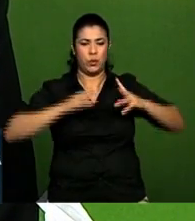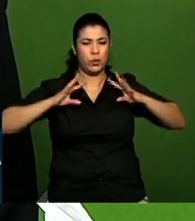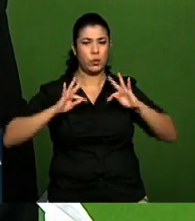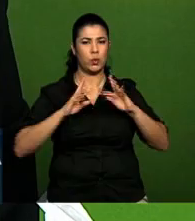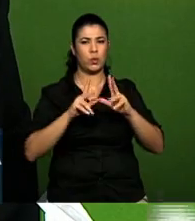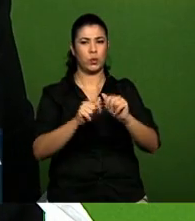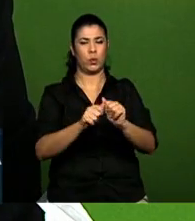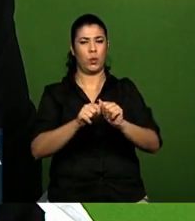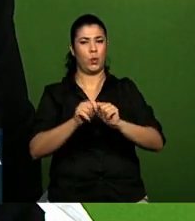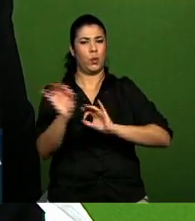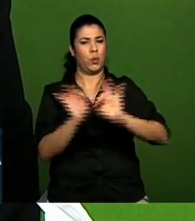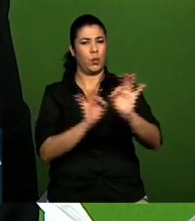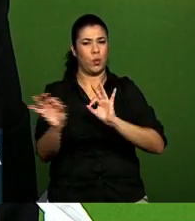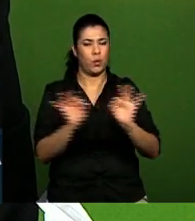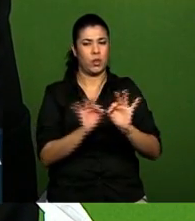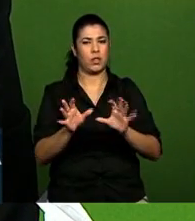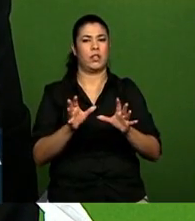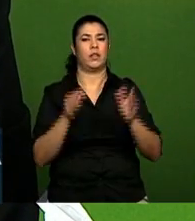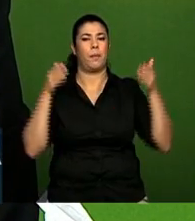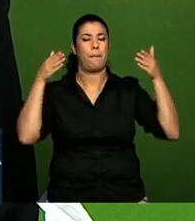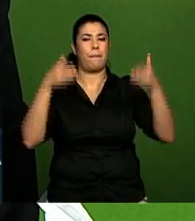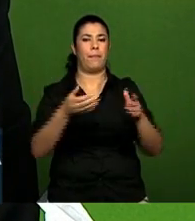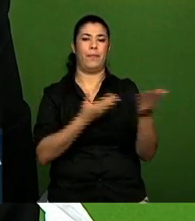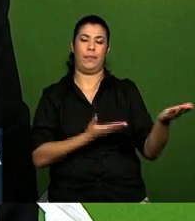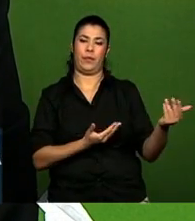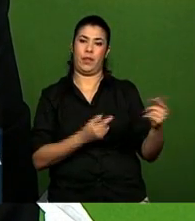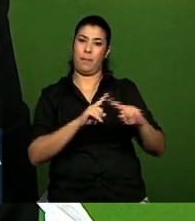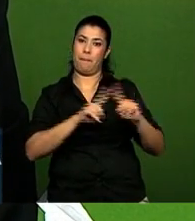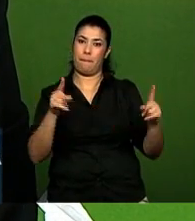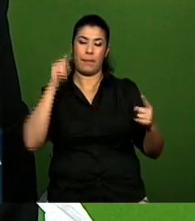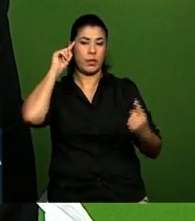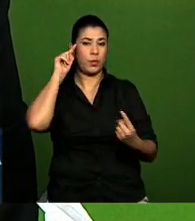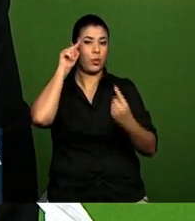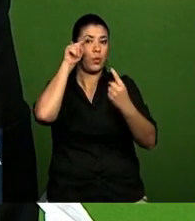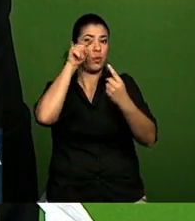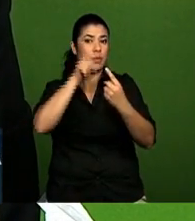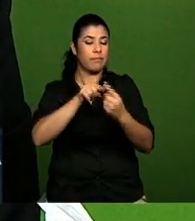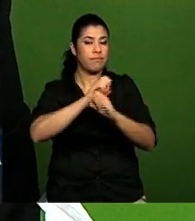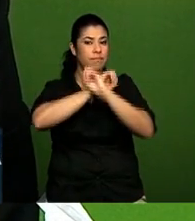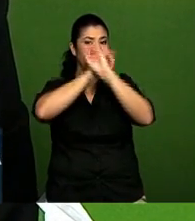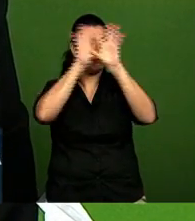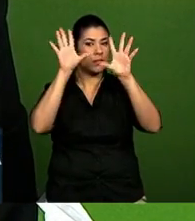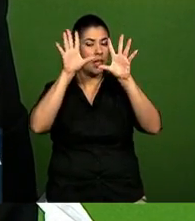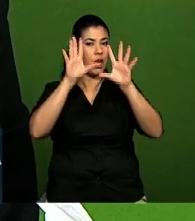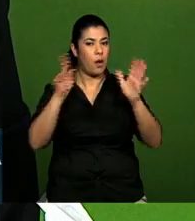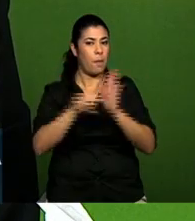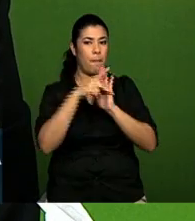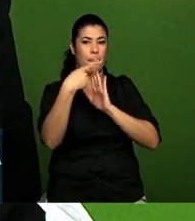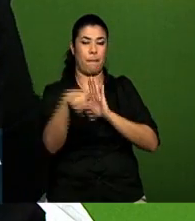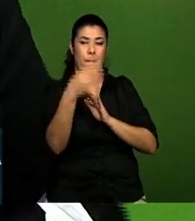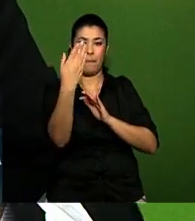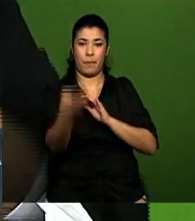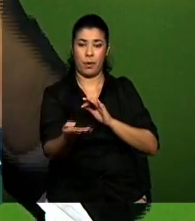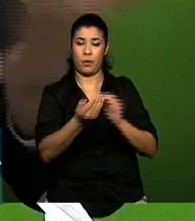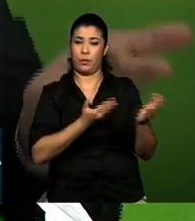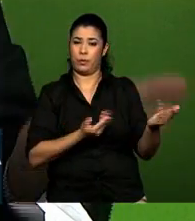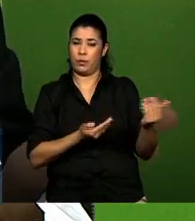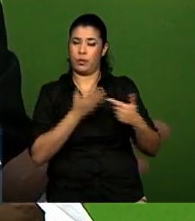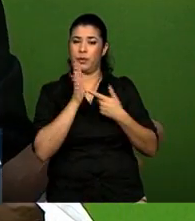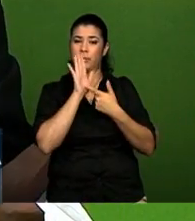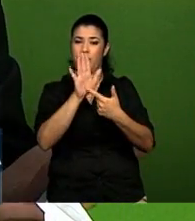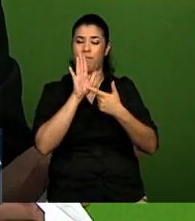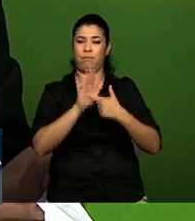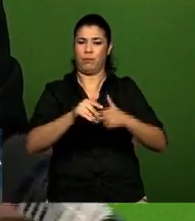conselhos da participação da Juventude mas há uma prioridade muito clara anunciada pela Juventude a partir das grandes